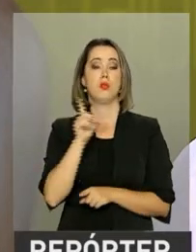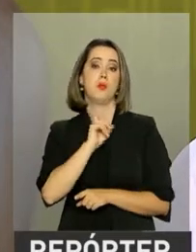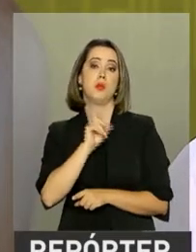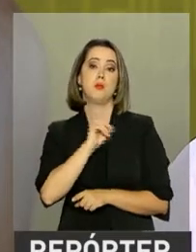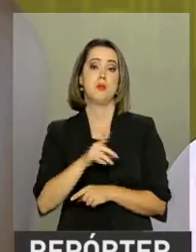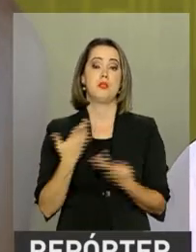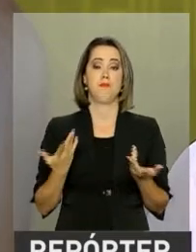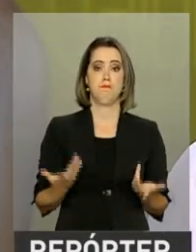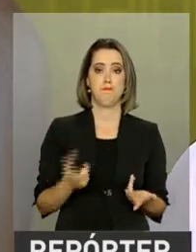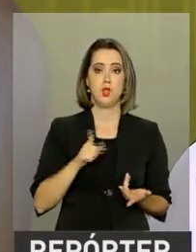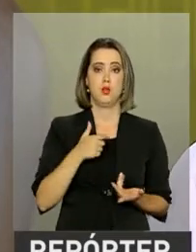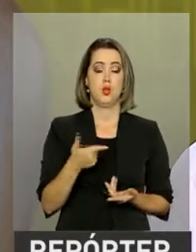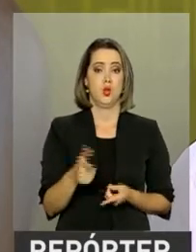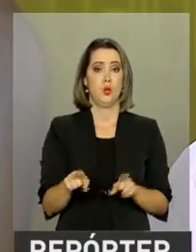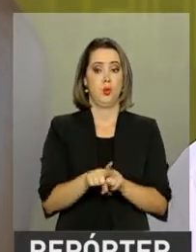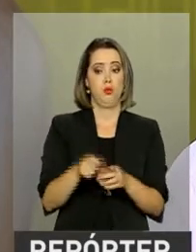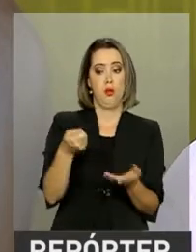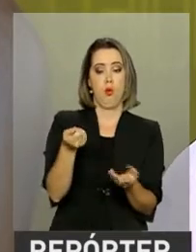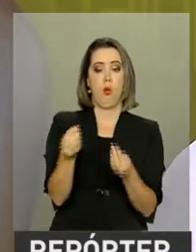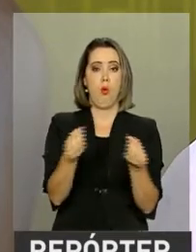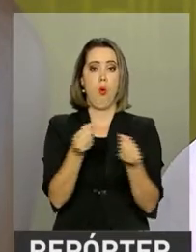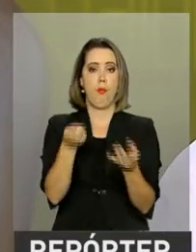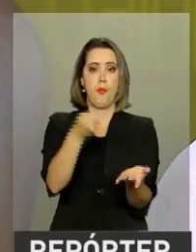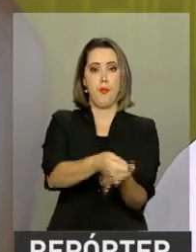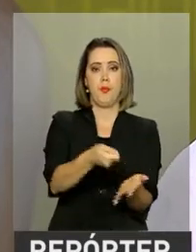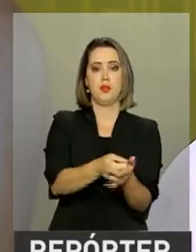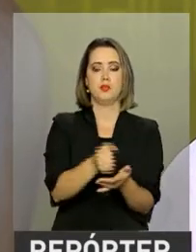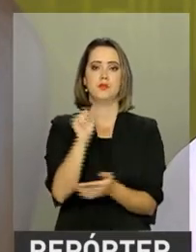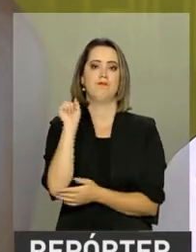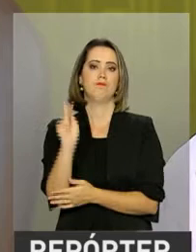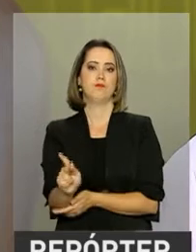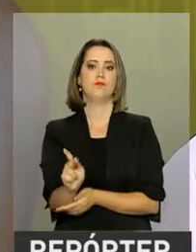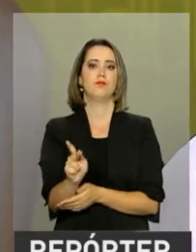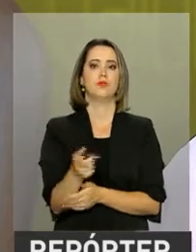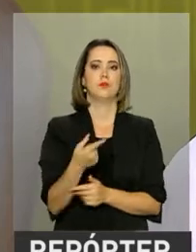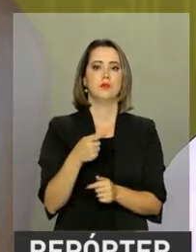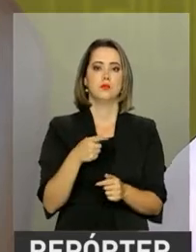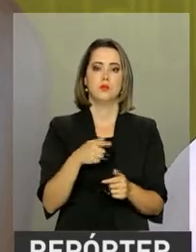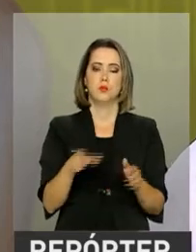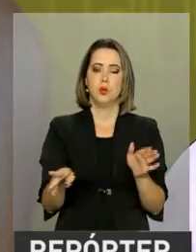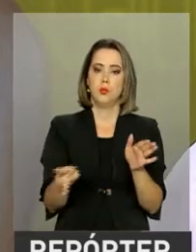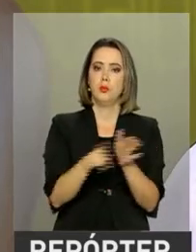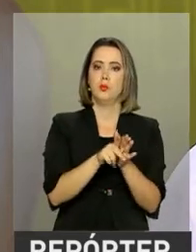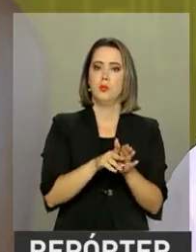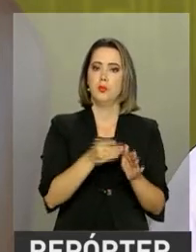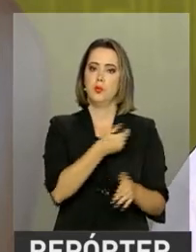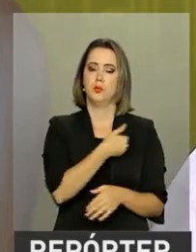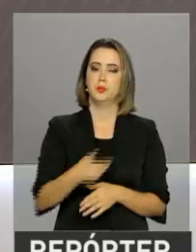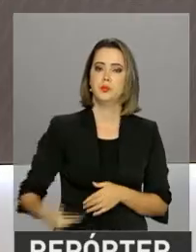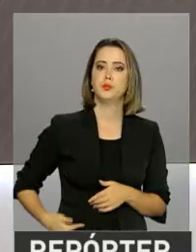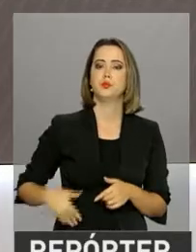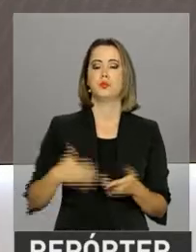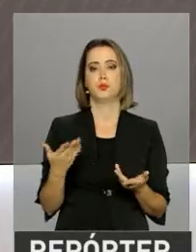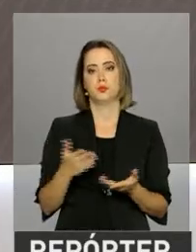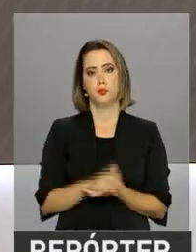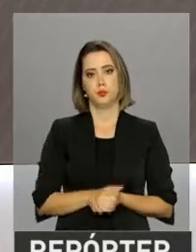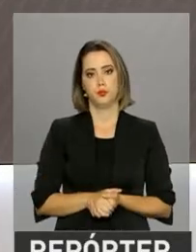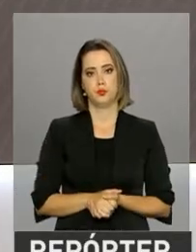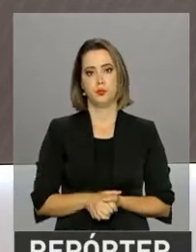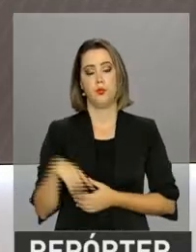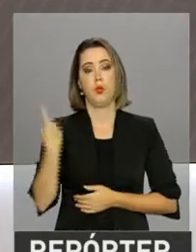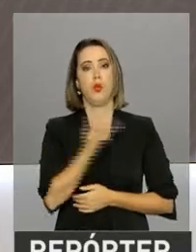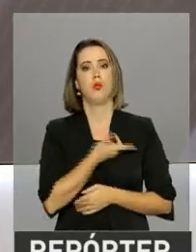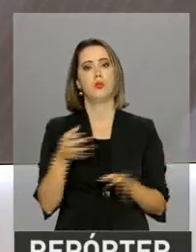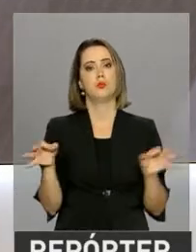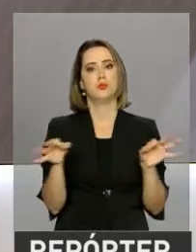aonde não se terão recursos para pagar aposentadorias dentro do regime dos servidores públicos a gente fica